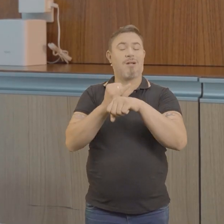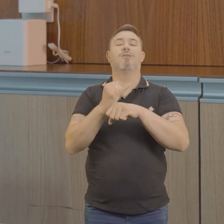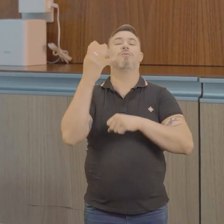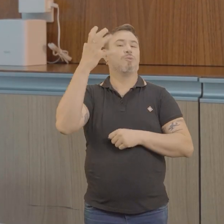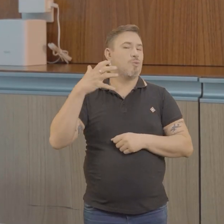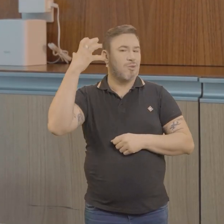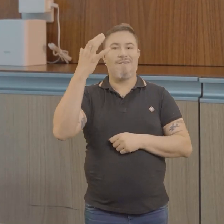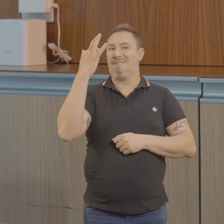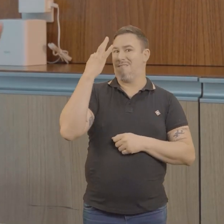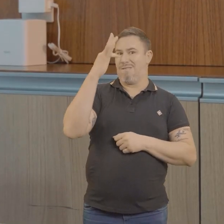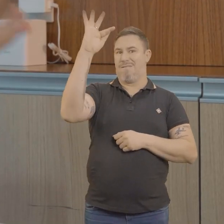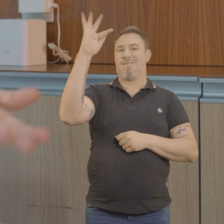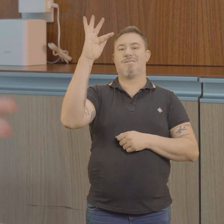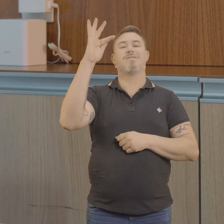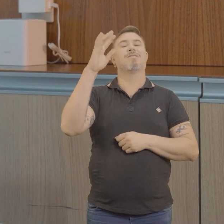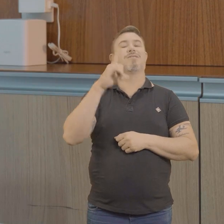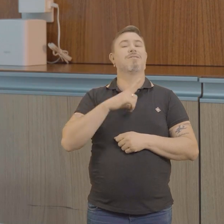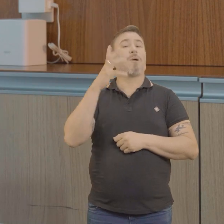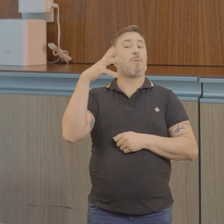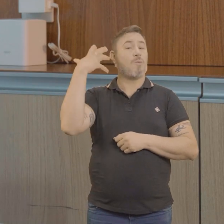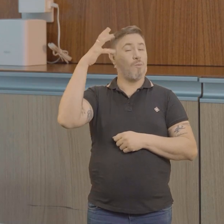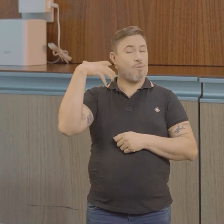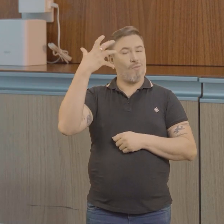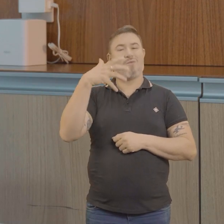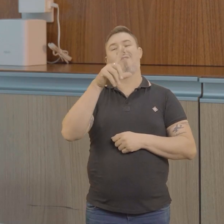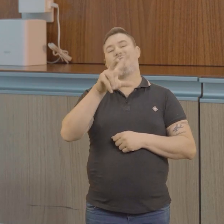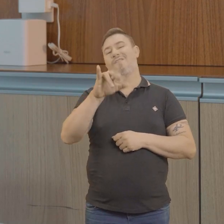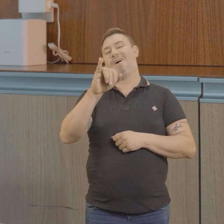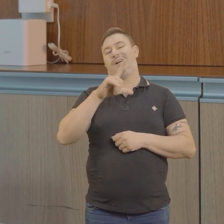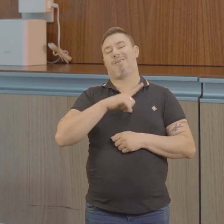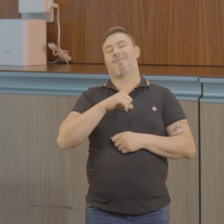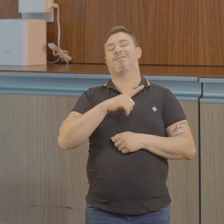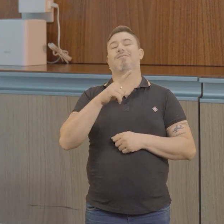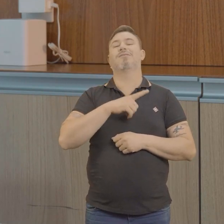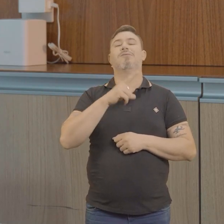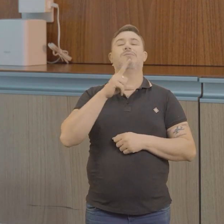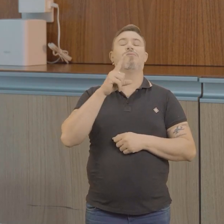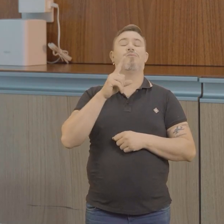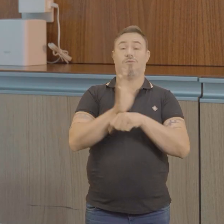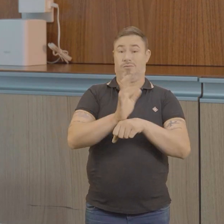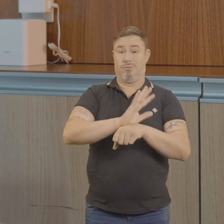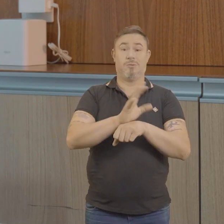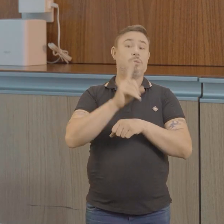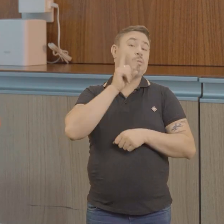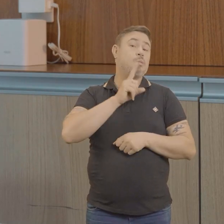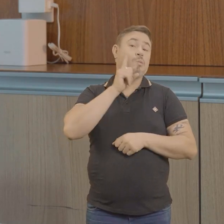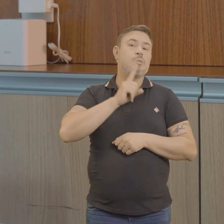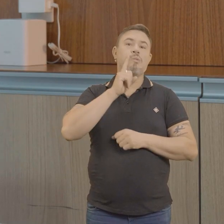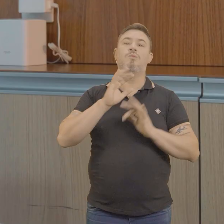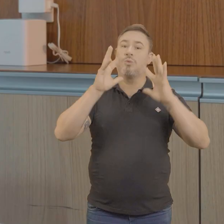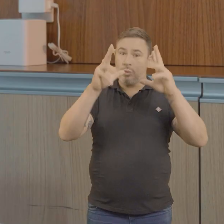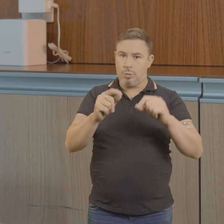francesas, as músicas de filme americano, né? Os boleros. Tudo isso se escutava